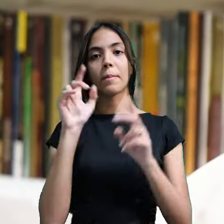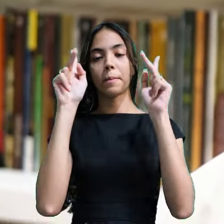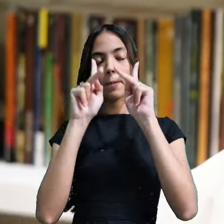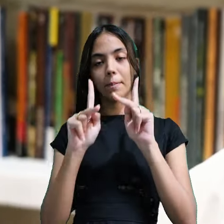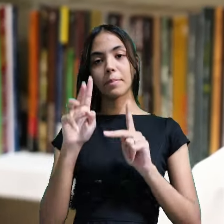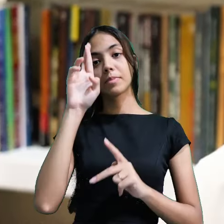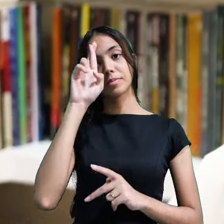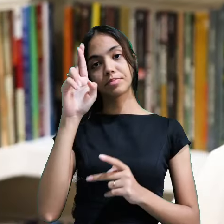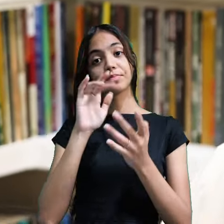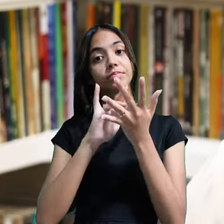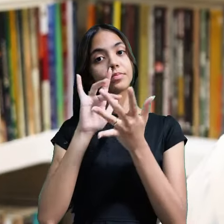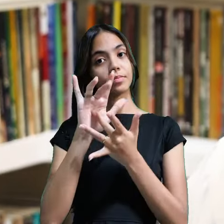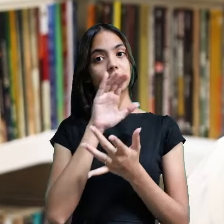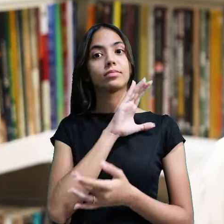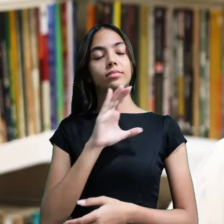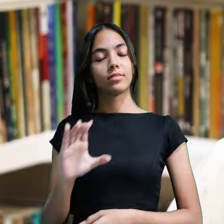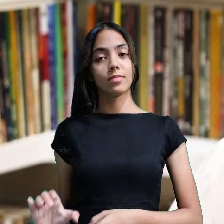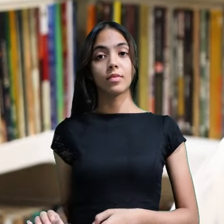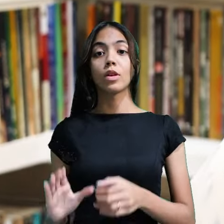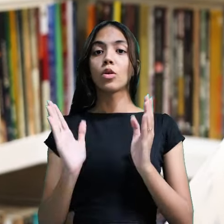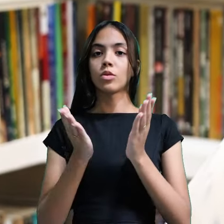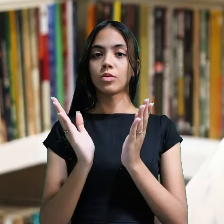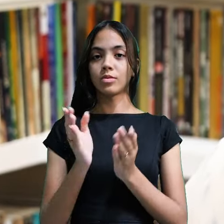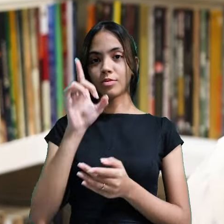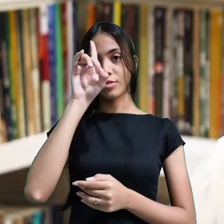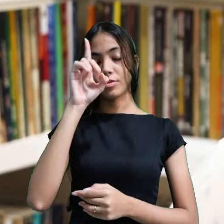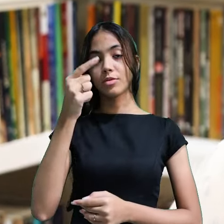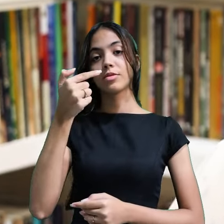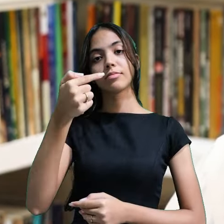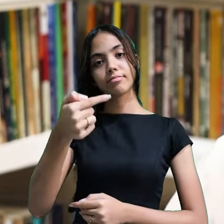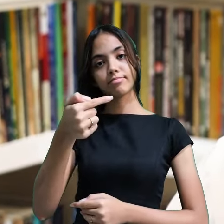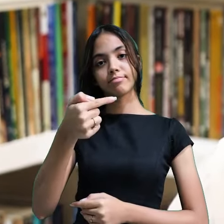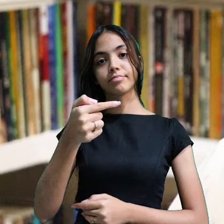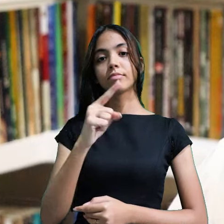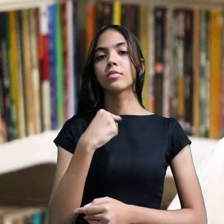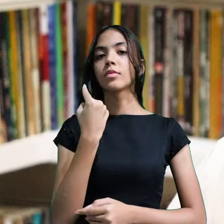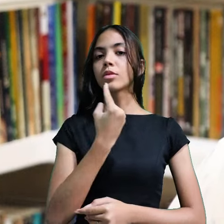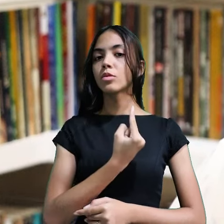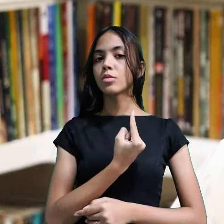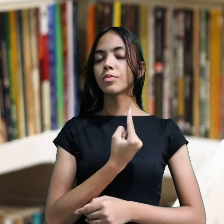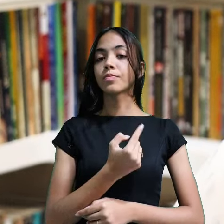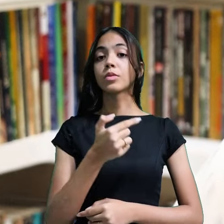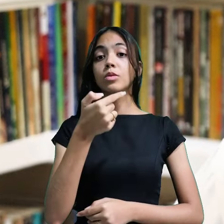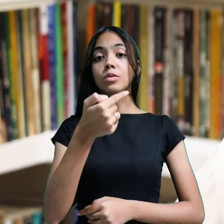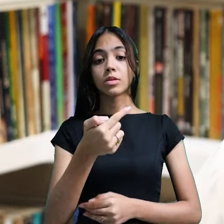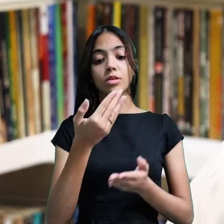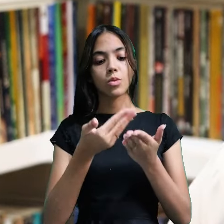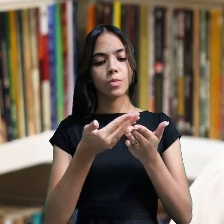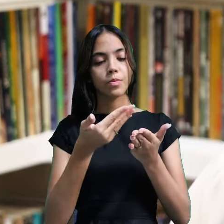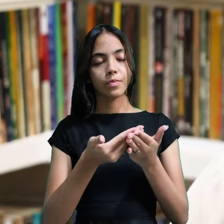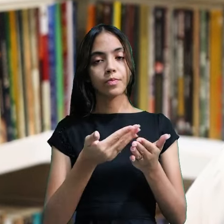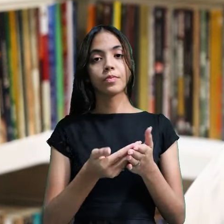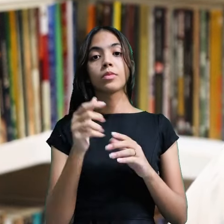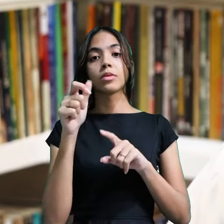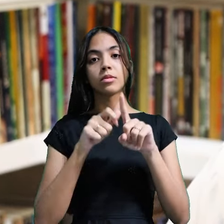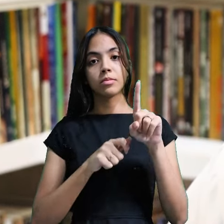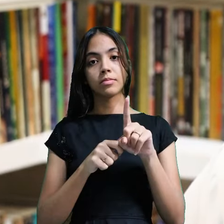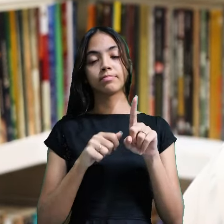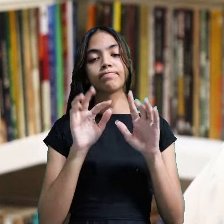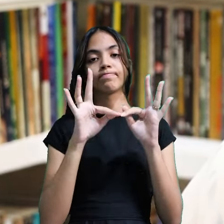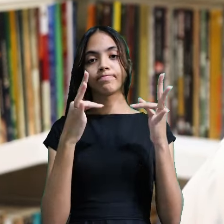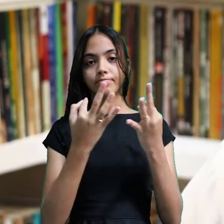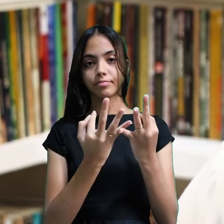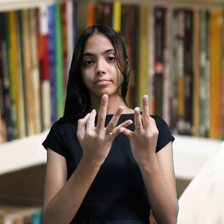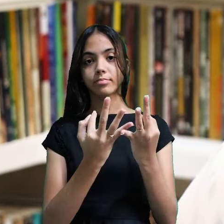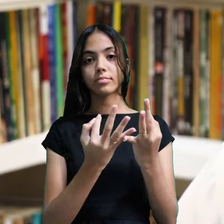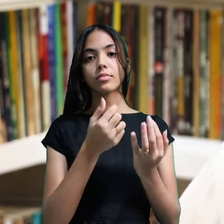Olá, a paz do Senhor Jesus Cristo. Hoje, dia 7, não é? Nós estamos aí no sétimo devocional do mês da